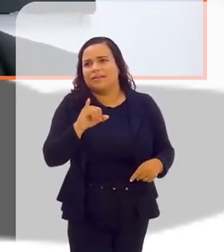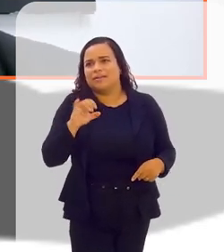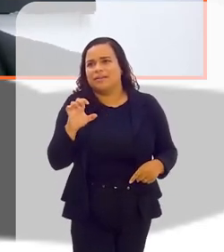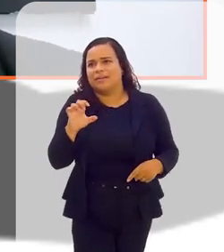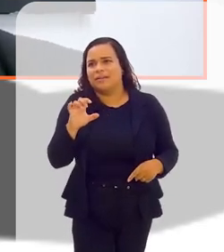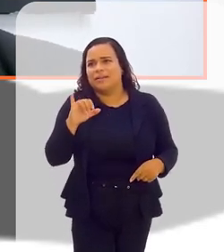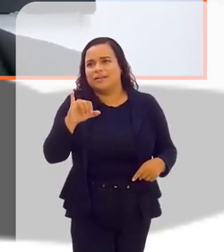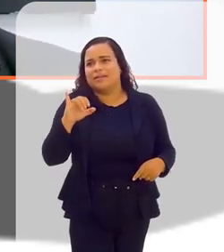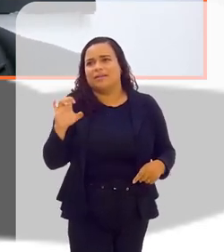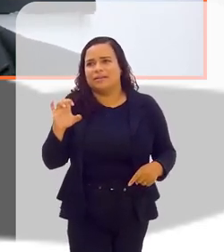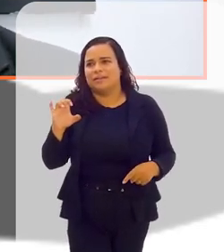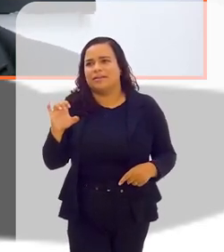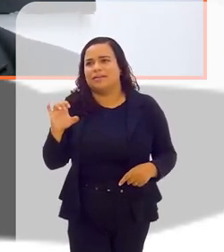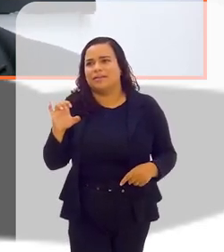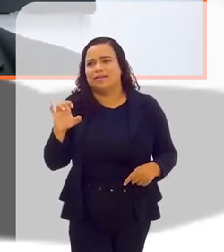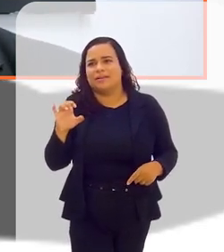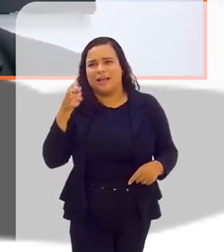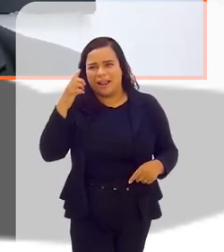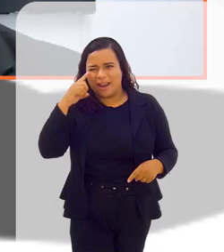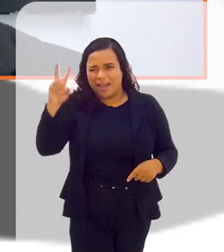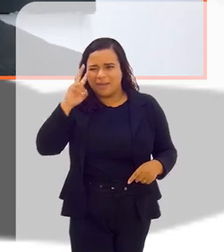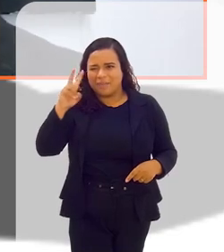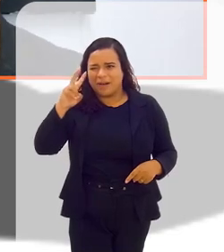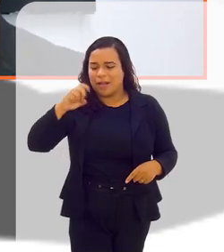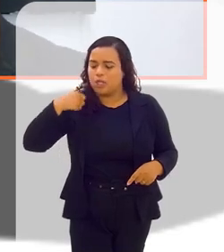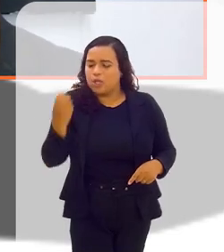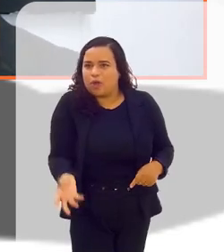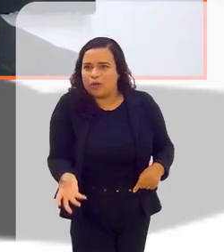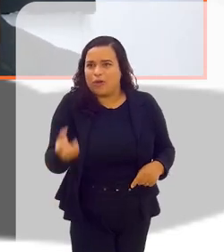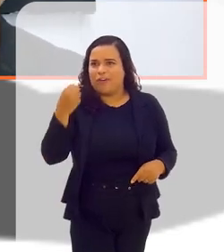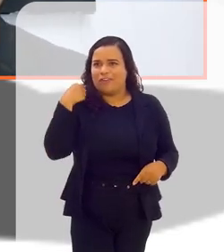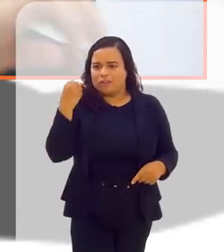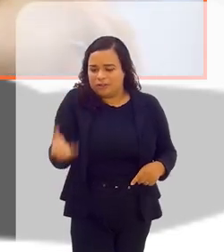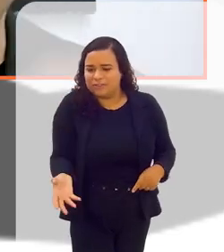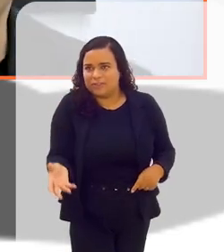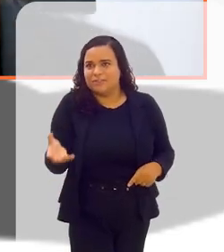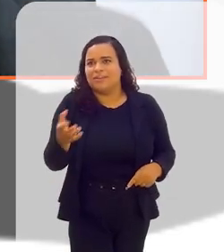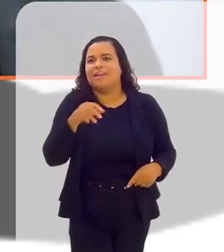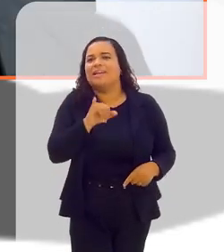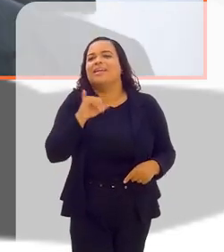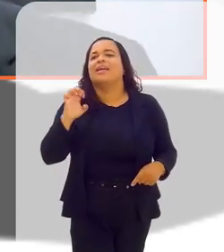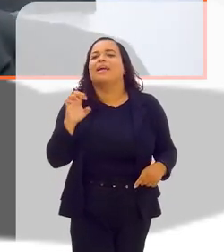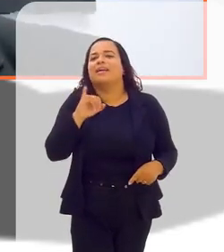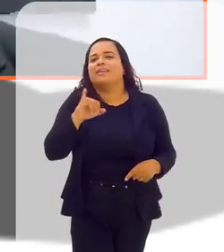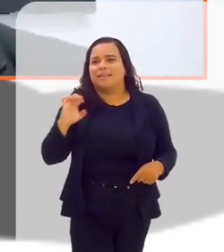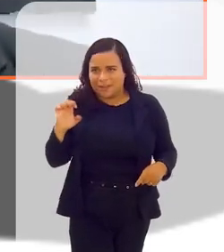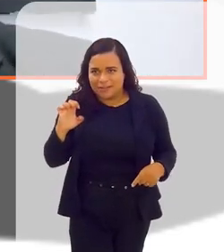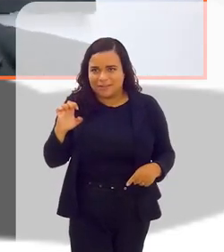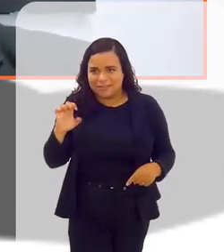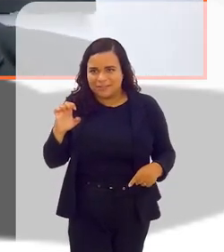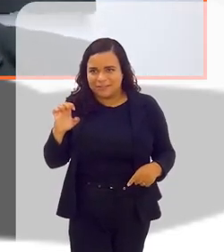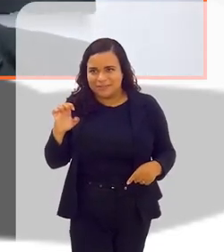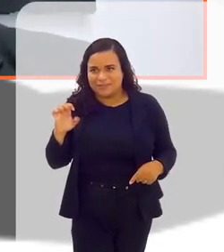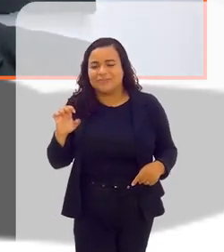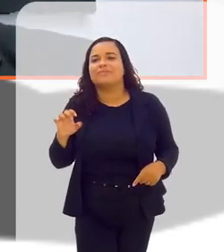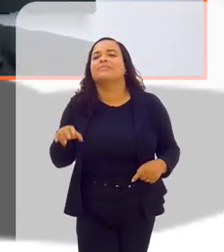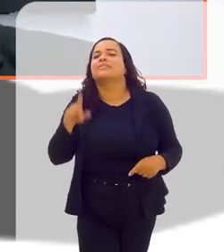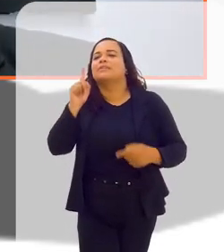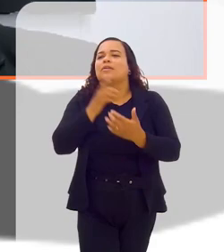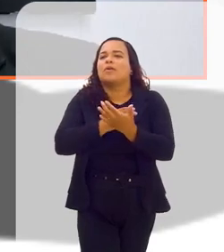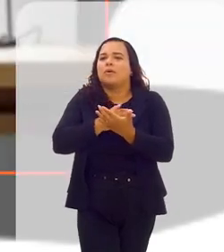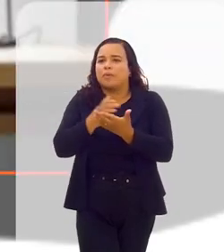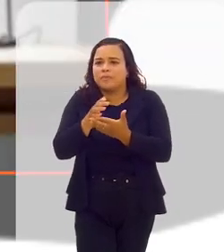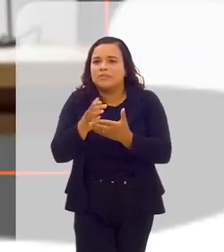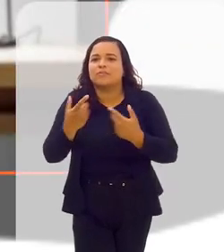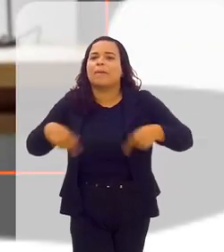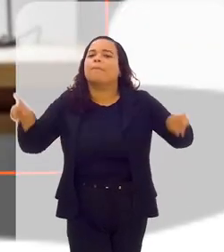Uê, como é que chama aí? lembra de ioiô, aquele brinquedo? Mas é iê, iê. Ah, então, desculpa, MC Iê Iê,